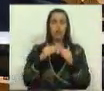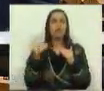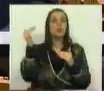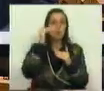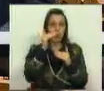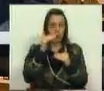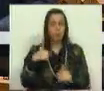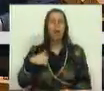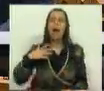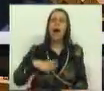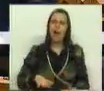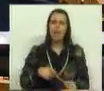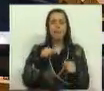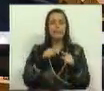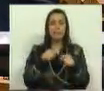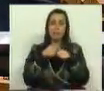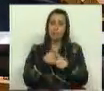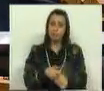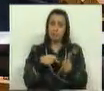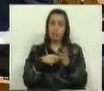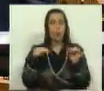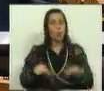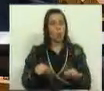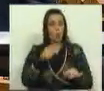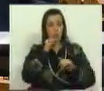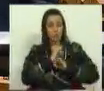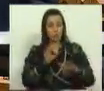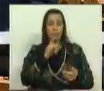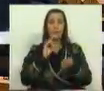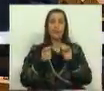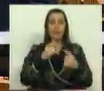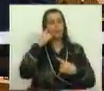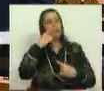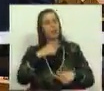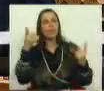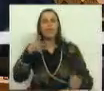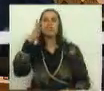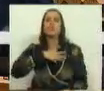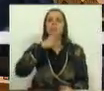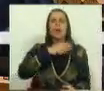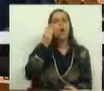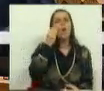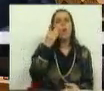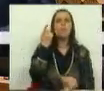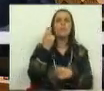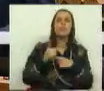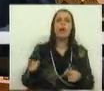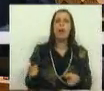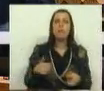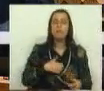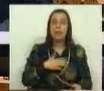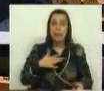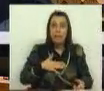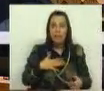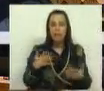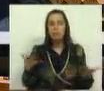superior. E eu gostava que, à luz deste critério que hoje divulgou a entrevista ao país, explicasse como é que pode excepcionar